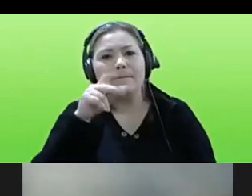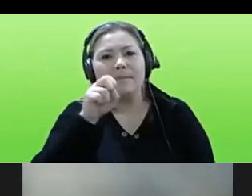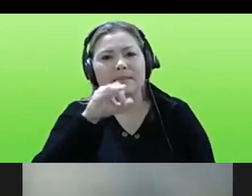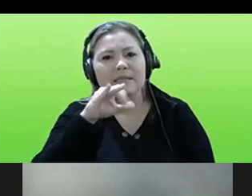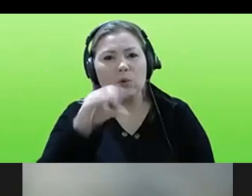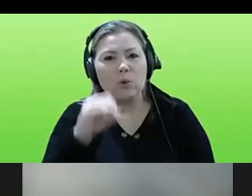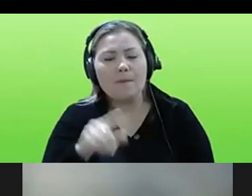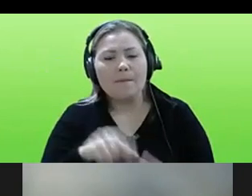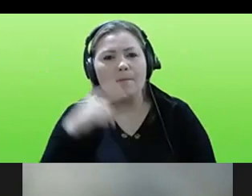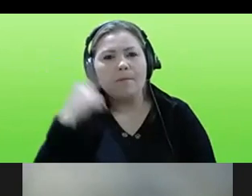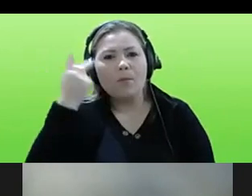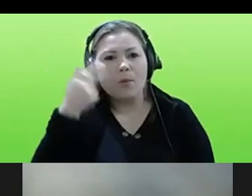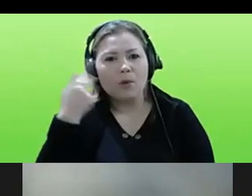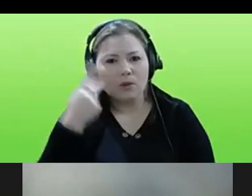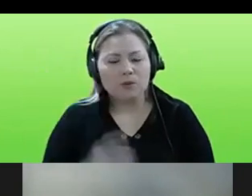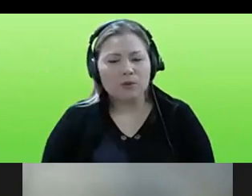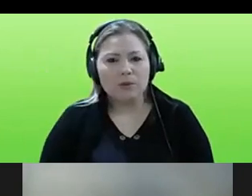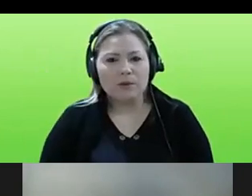Han.